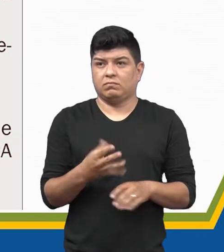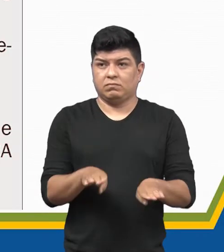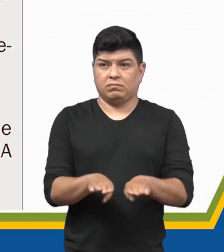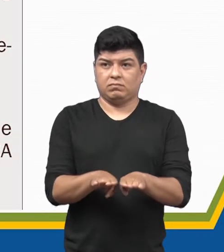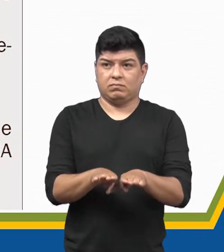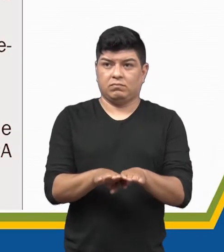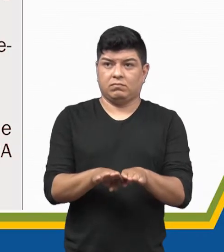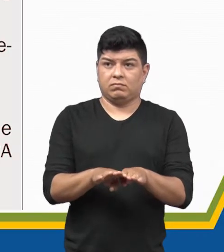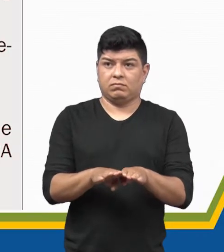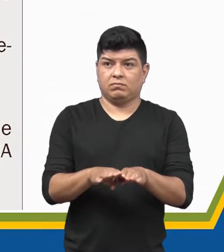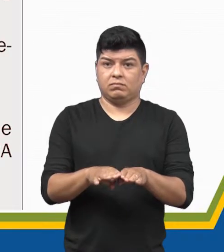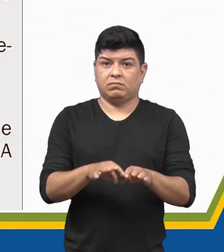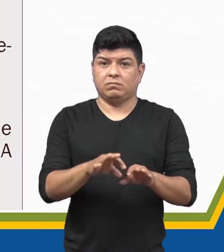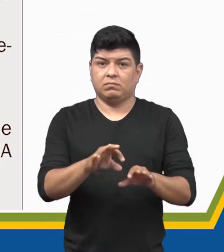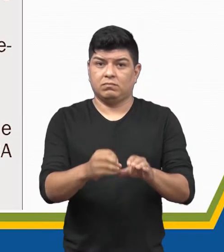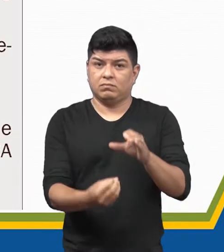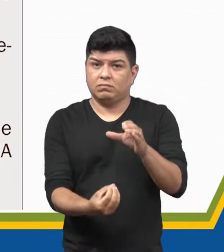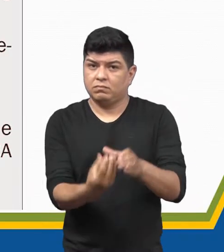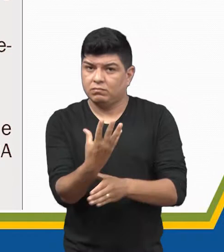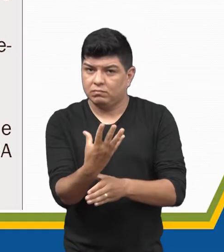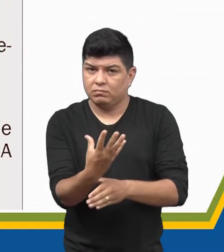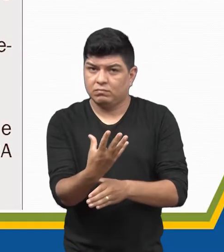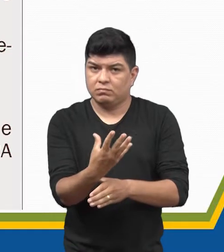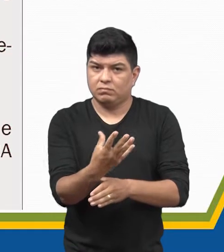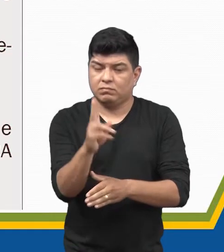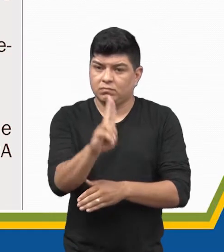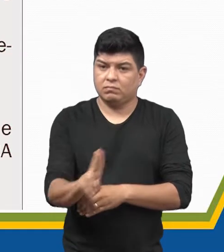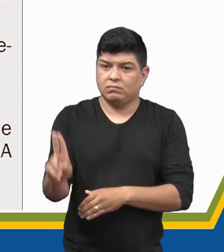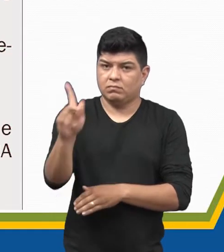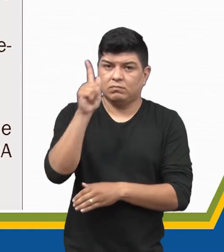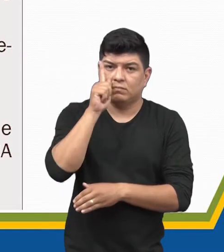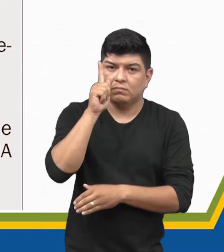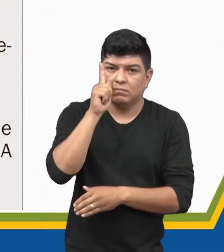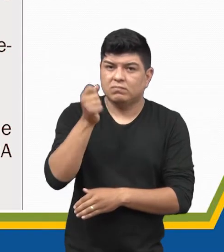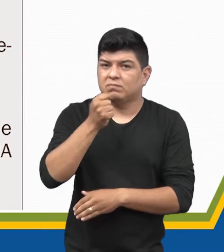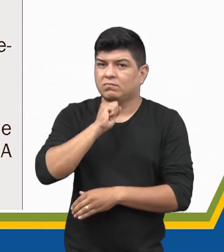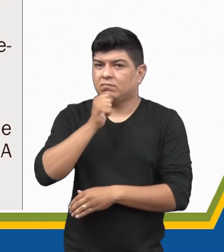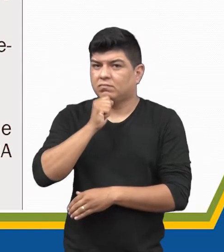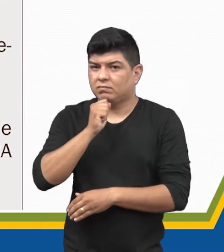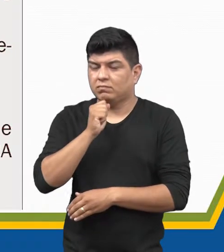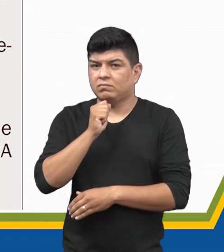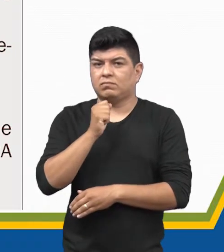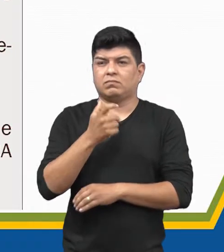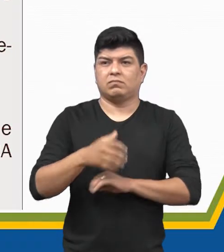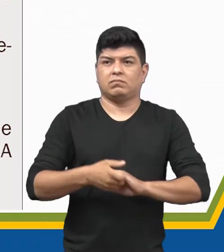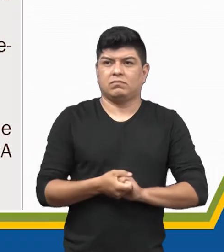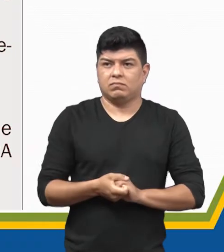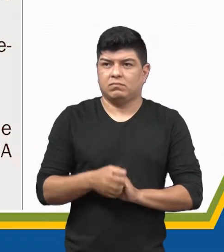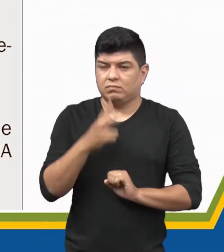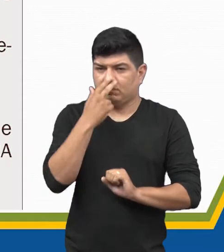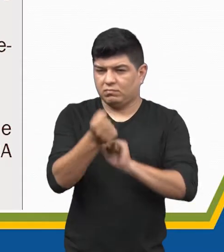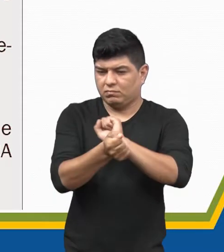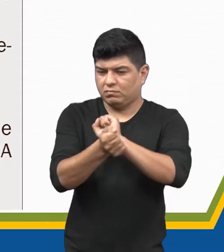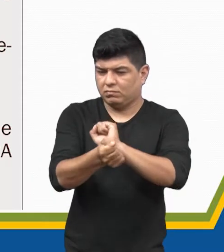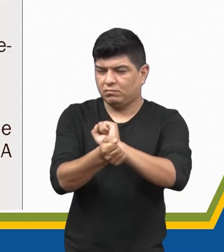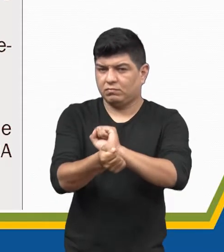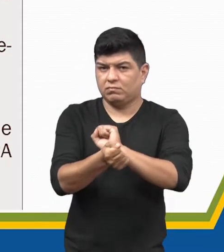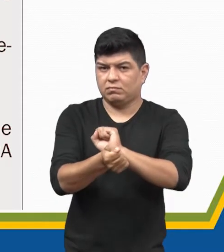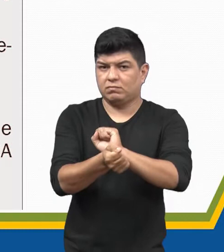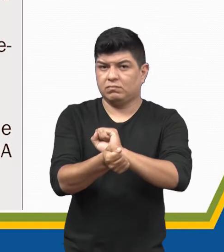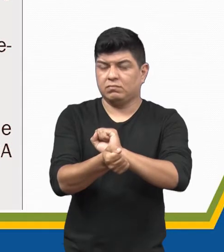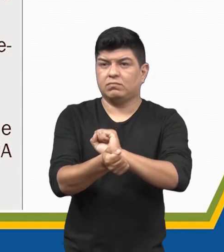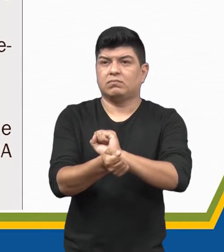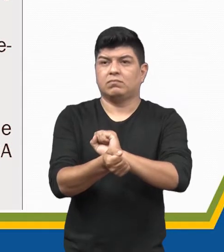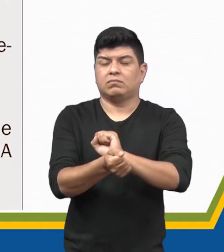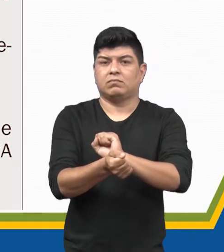E o modo de produção que foi utilizado na Grécia Antiga era um modo de produção escravista e, claro,